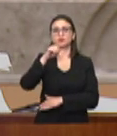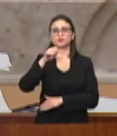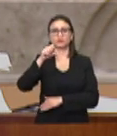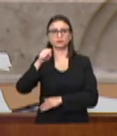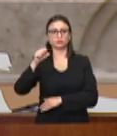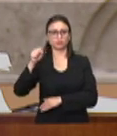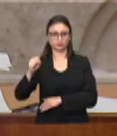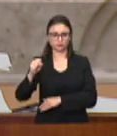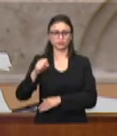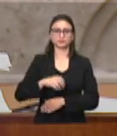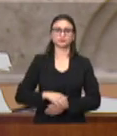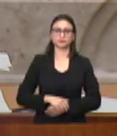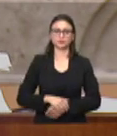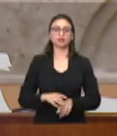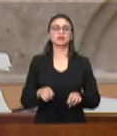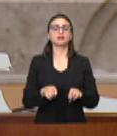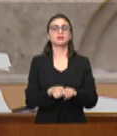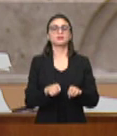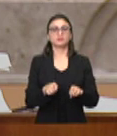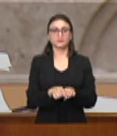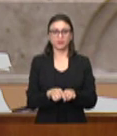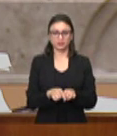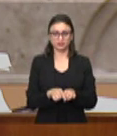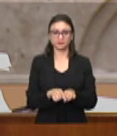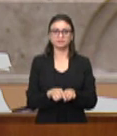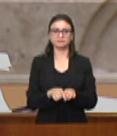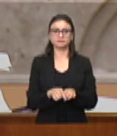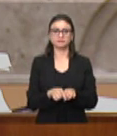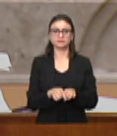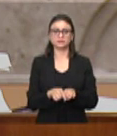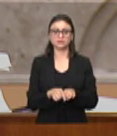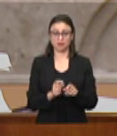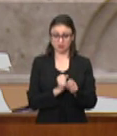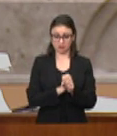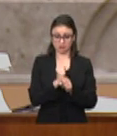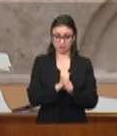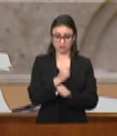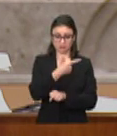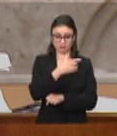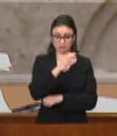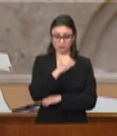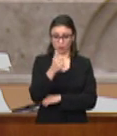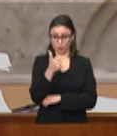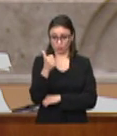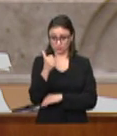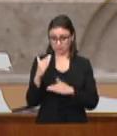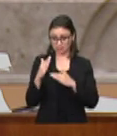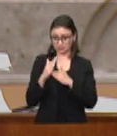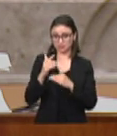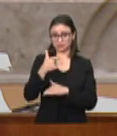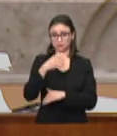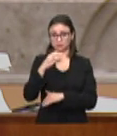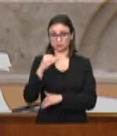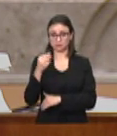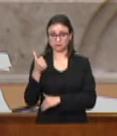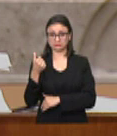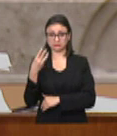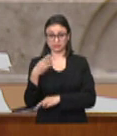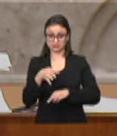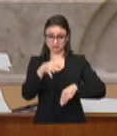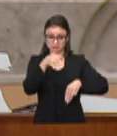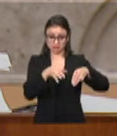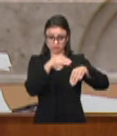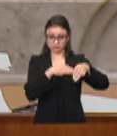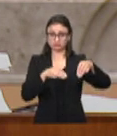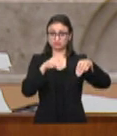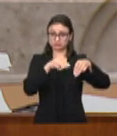1988. Ainda entre 2011 e 2013, o ministro Dipe